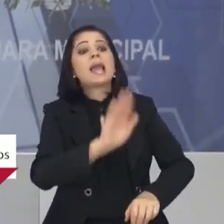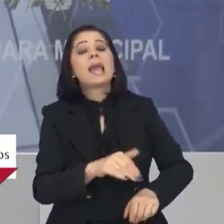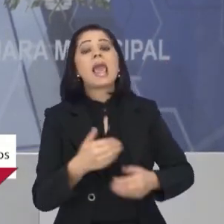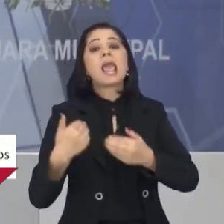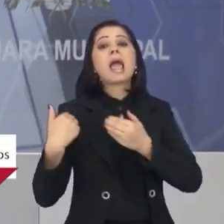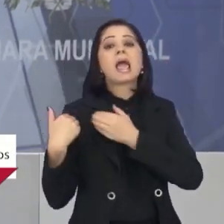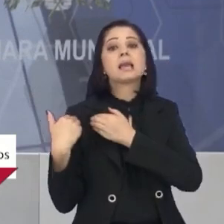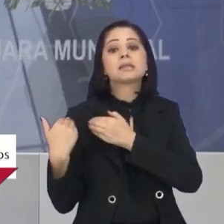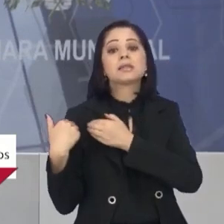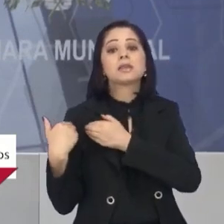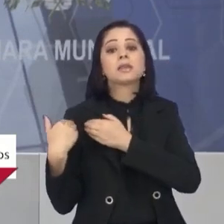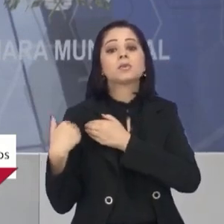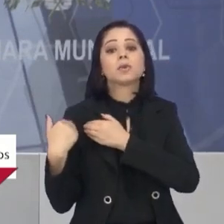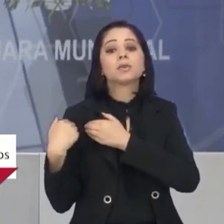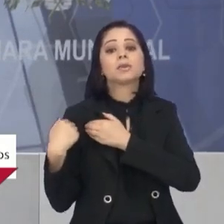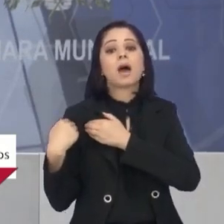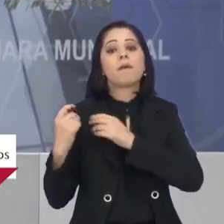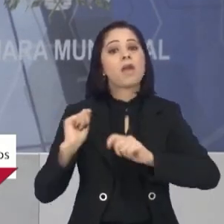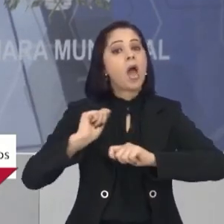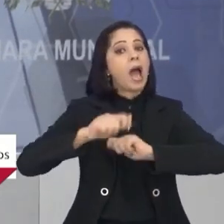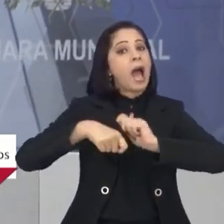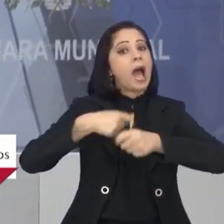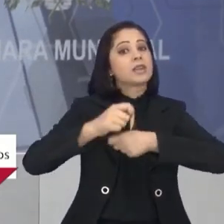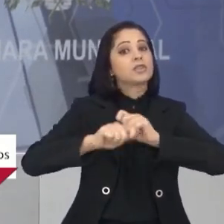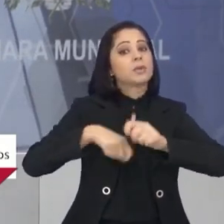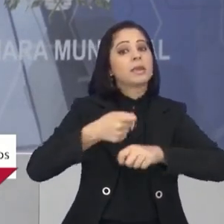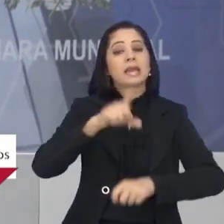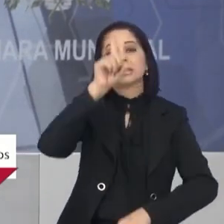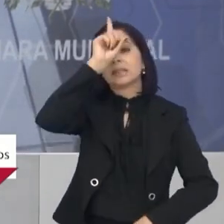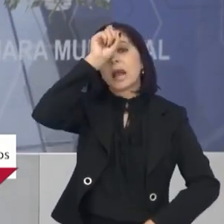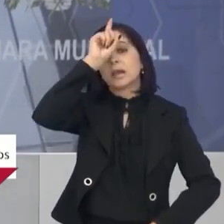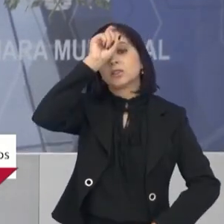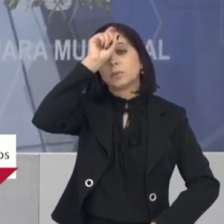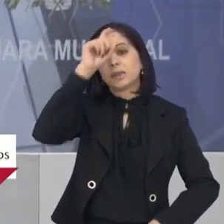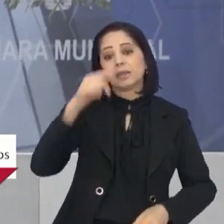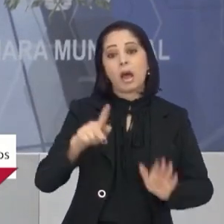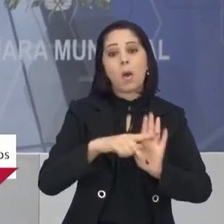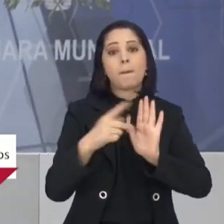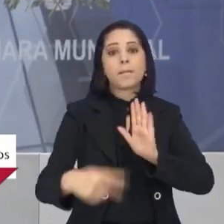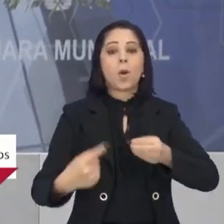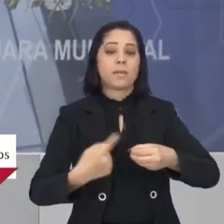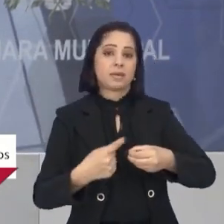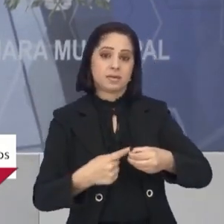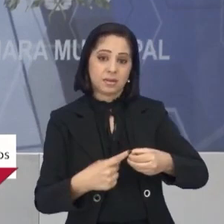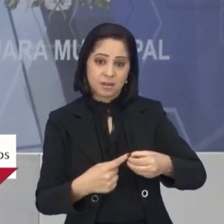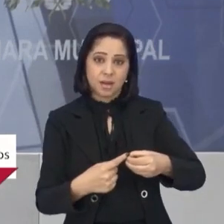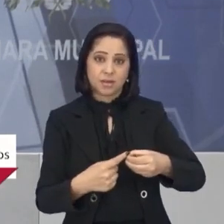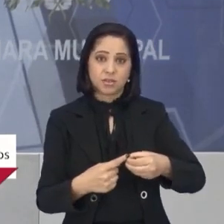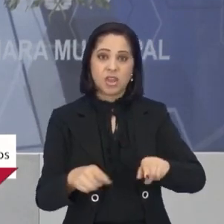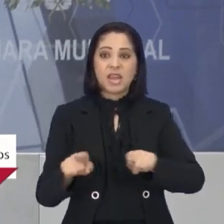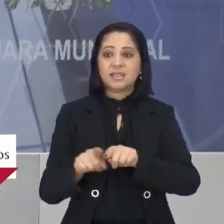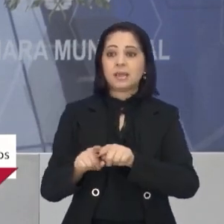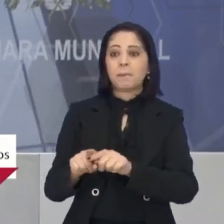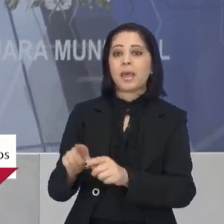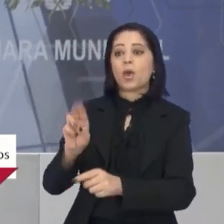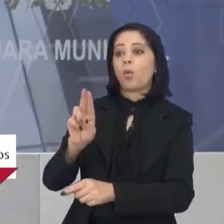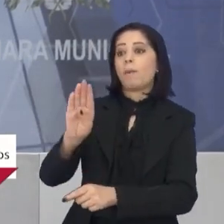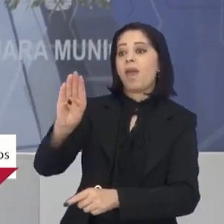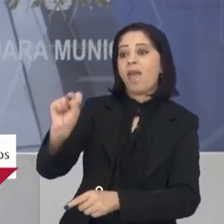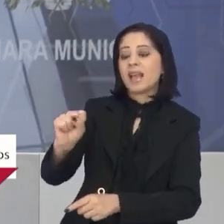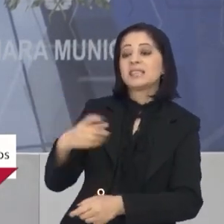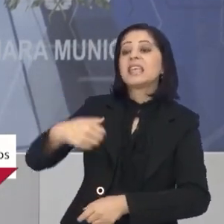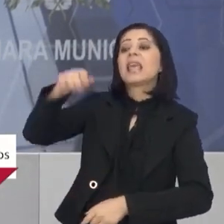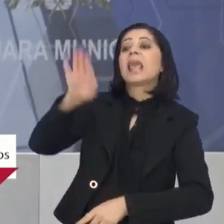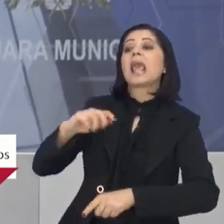assumir a estão do hospital que tem da sua cidade do ambulatório da unidade de saúde do pronto